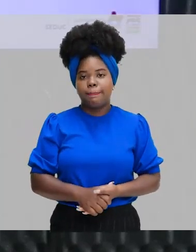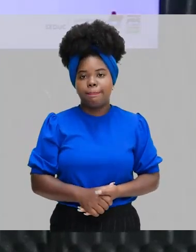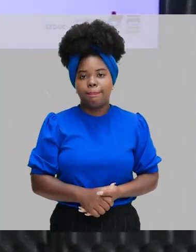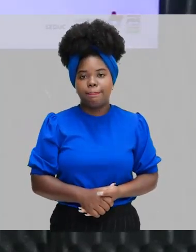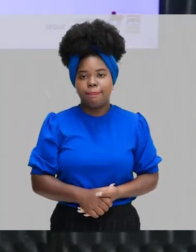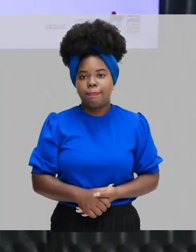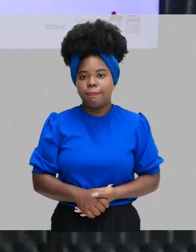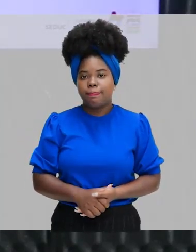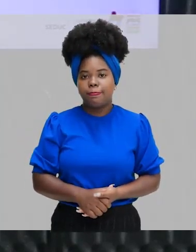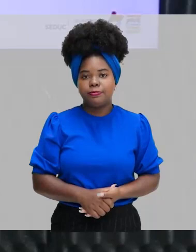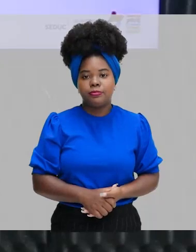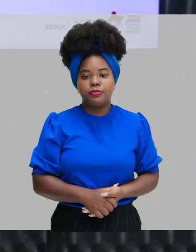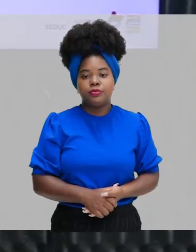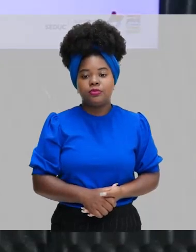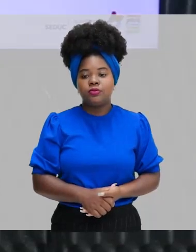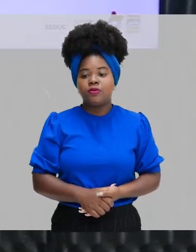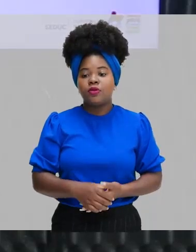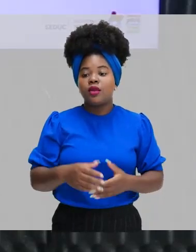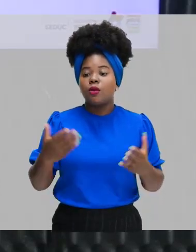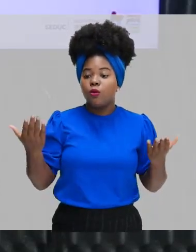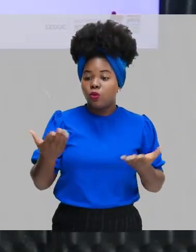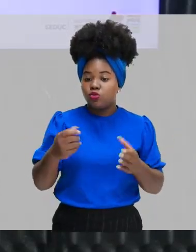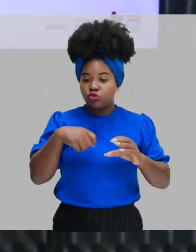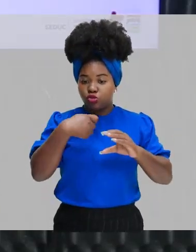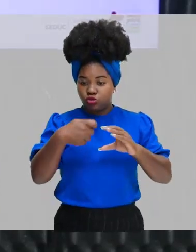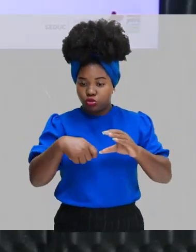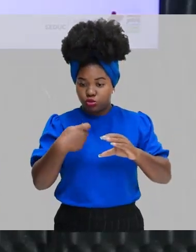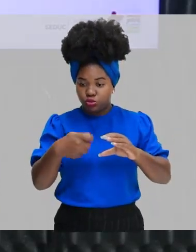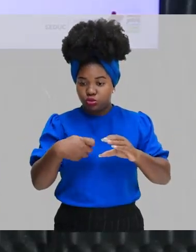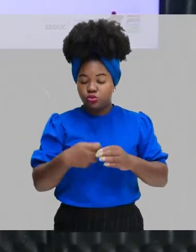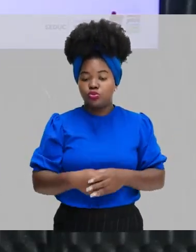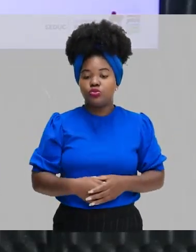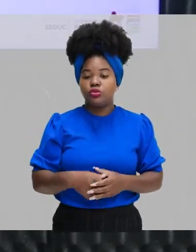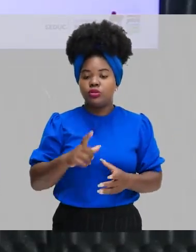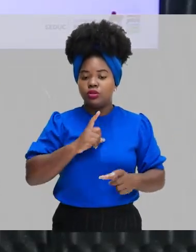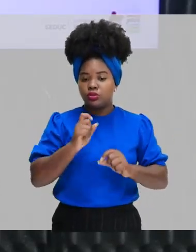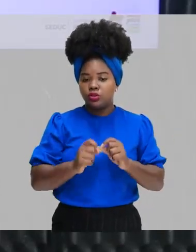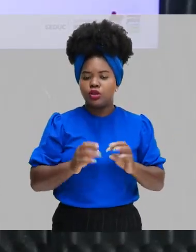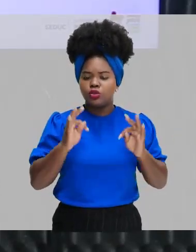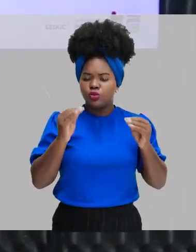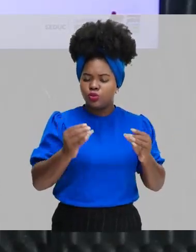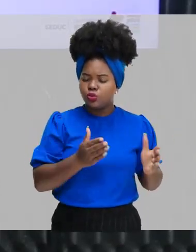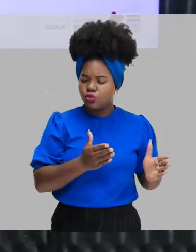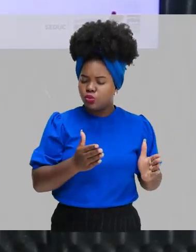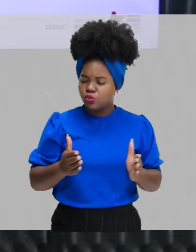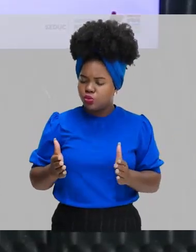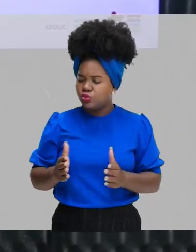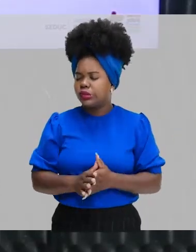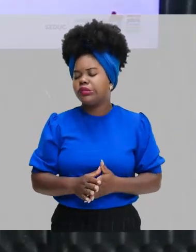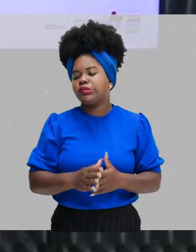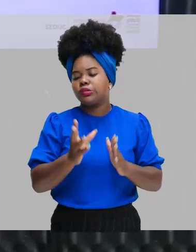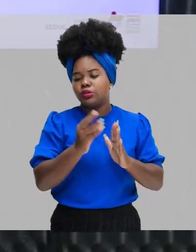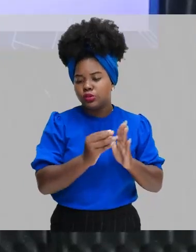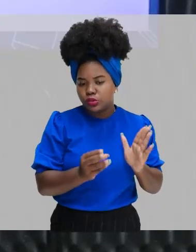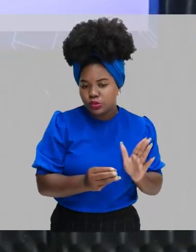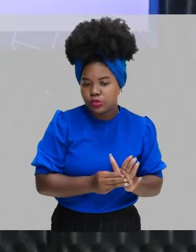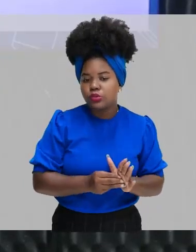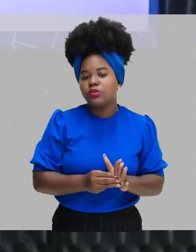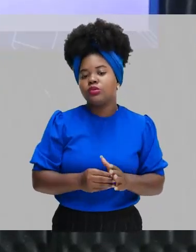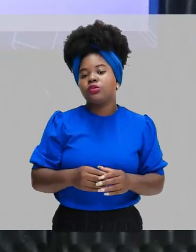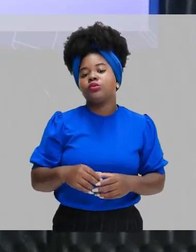tudo bem bom e no nosso vídeo nós vamos hoje abordar todo esse conhecimento de química nuclear